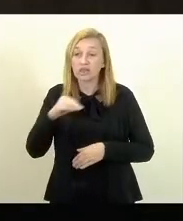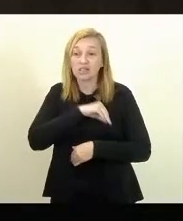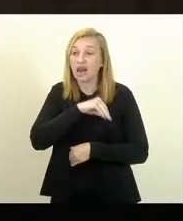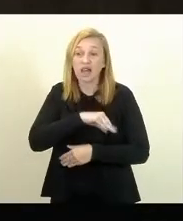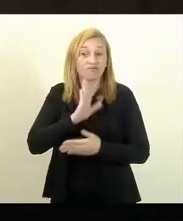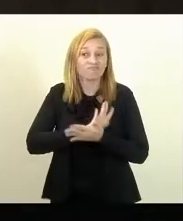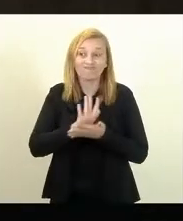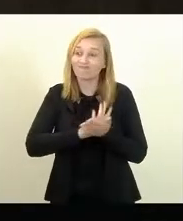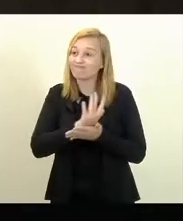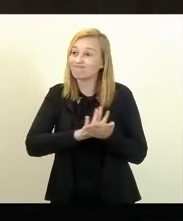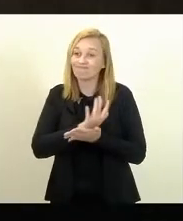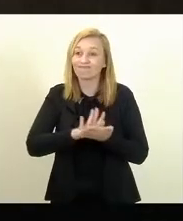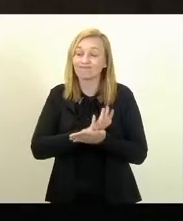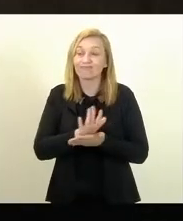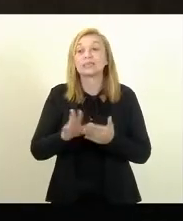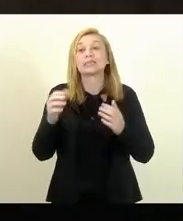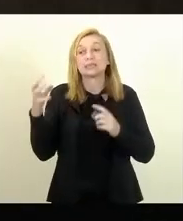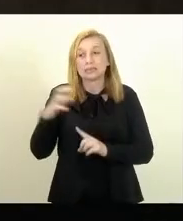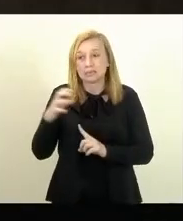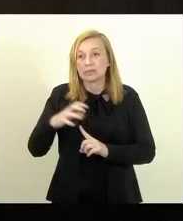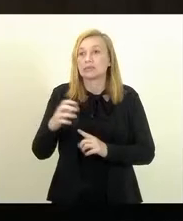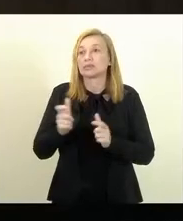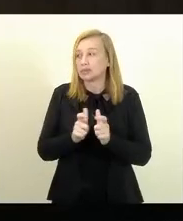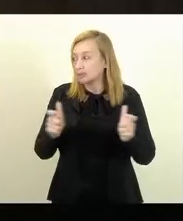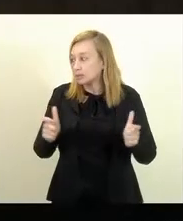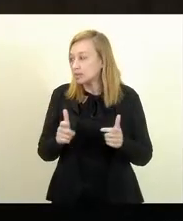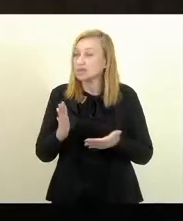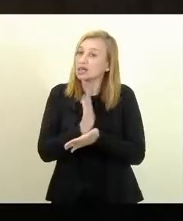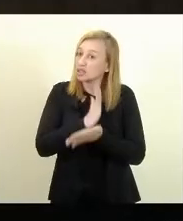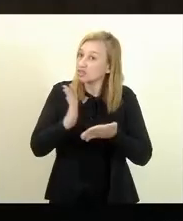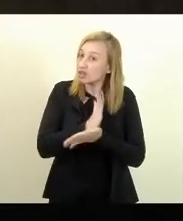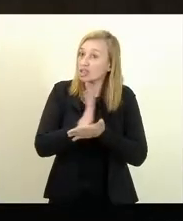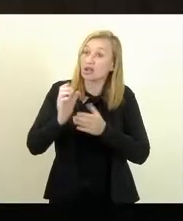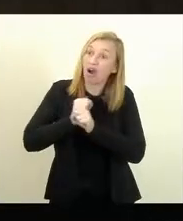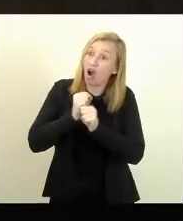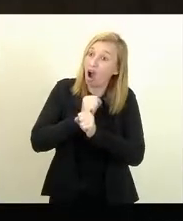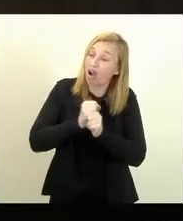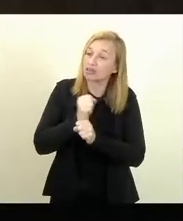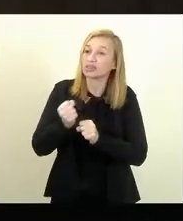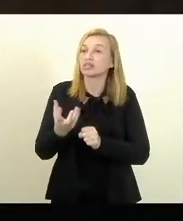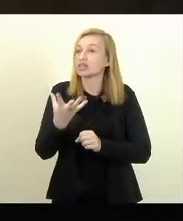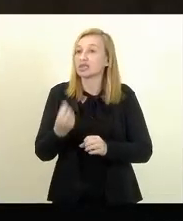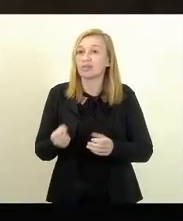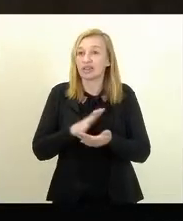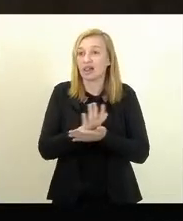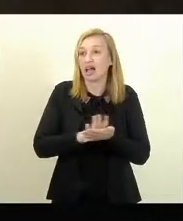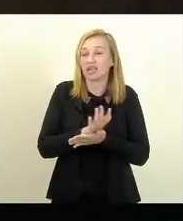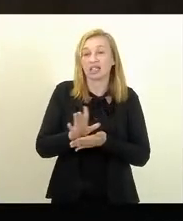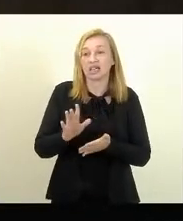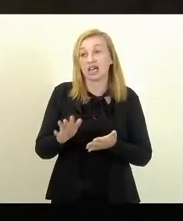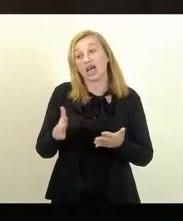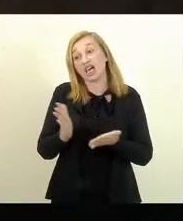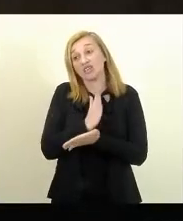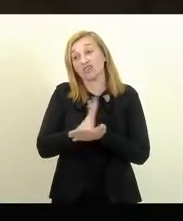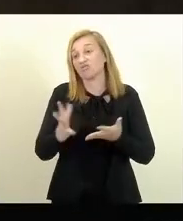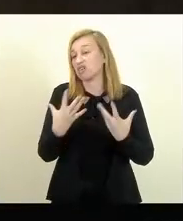seus direitos, e a pressão é muito grande, e muitas vezes passam anos a fio sem recebê-los, e às vezes nem os recebem.